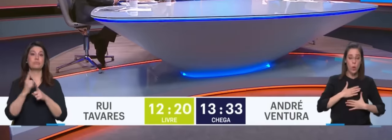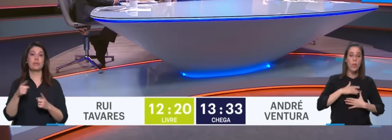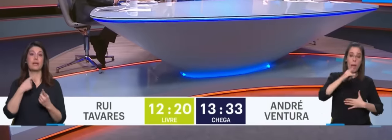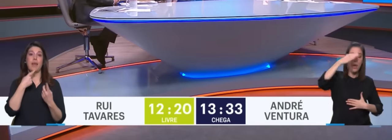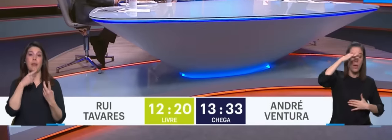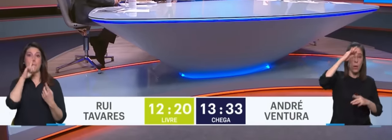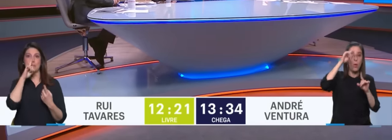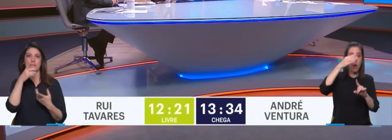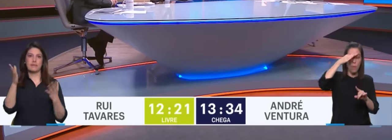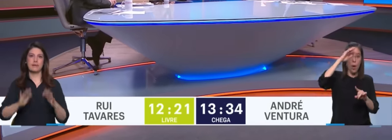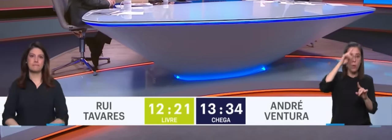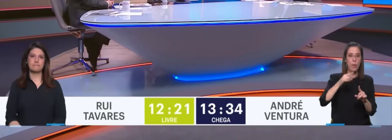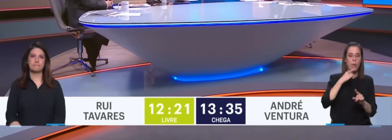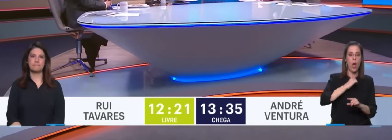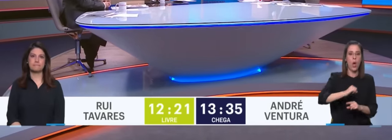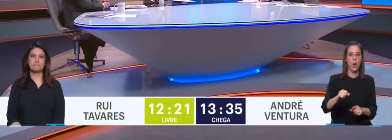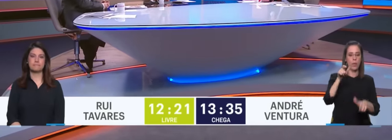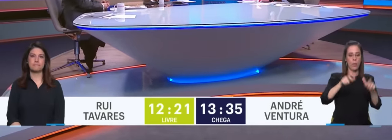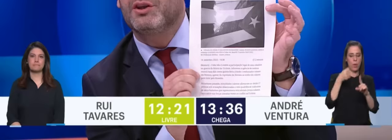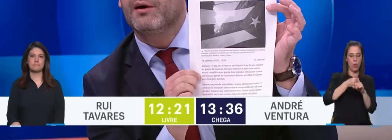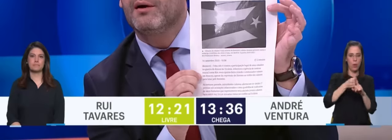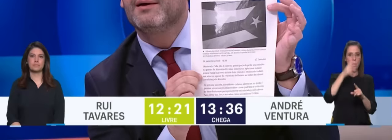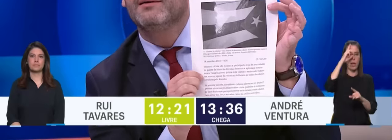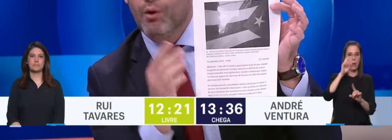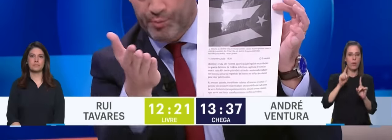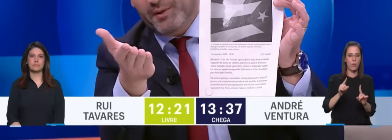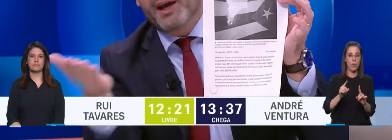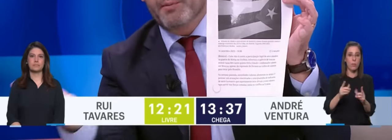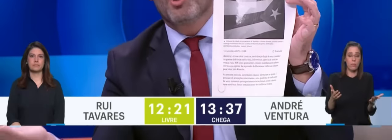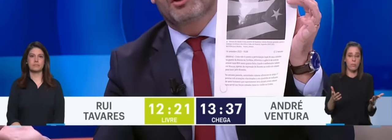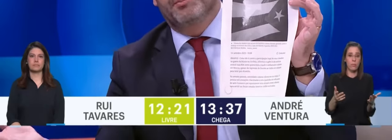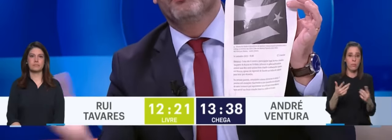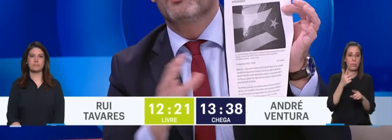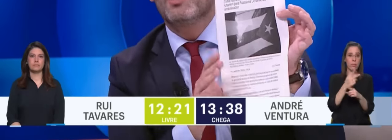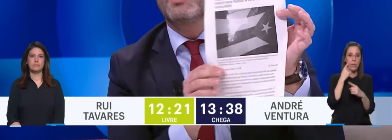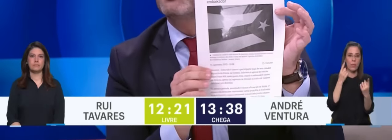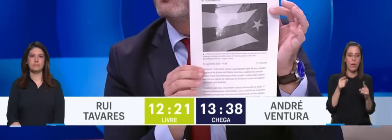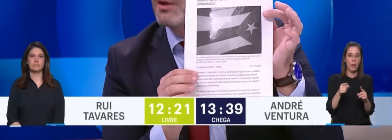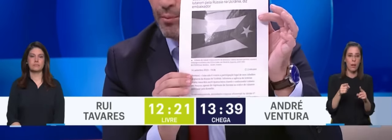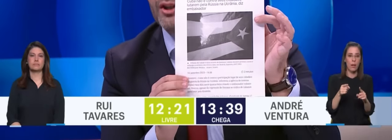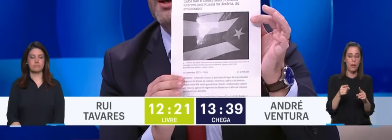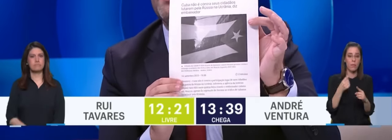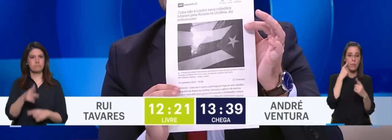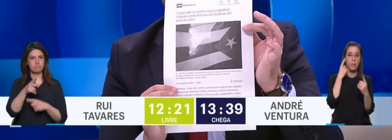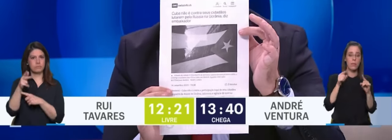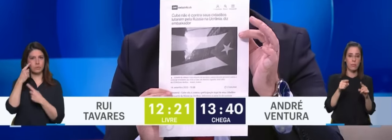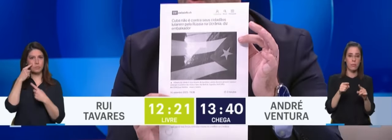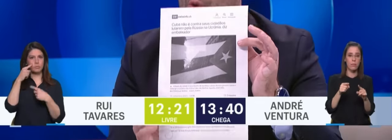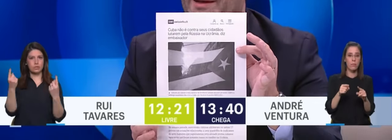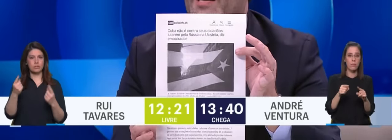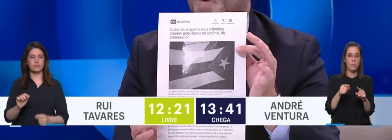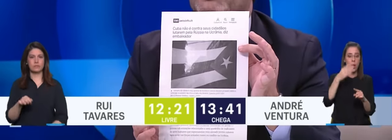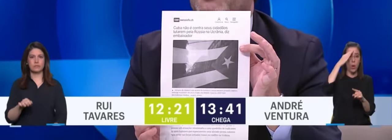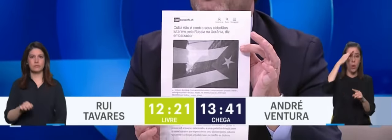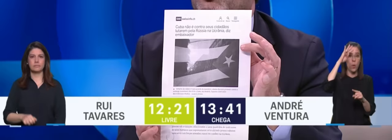cubanos Olhe Cuba não é contra que os seus cidadãos lutem pela Rússia não espero que câ mostrem pelo menos mostrem que a